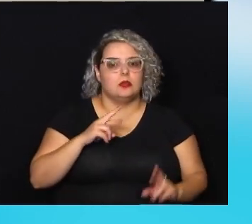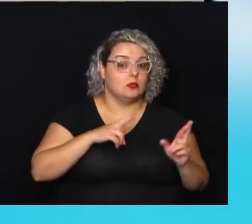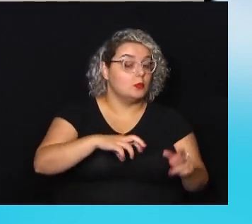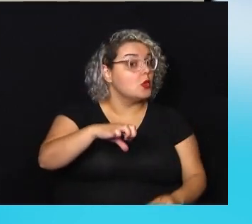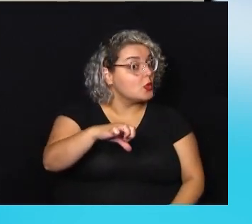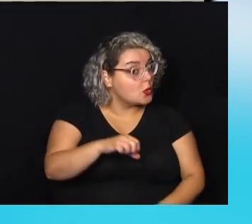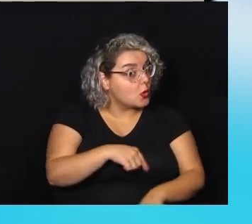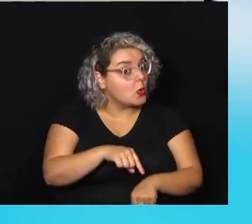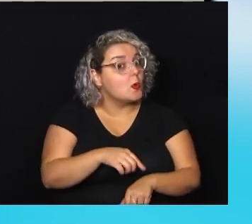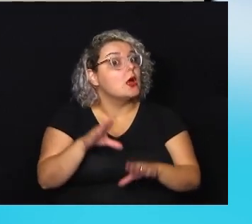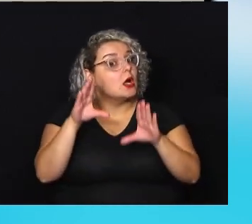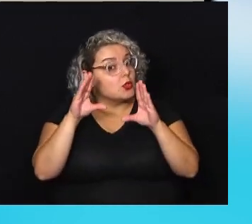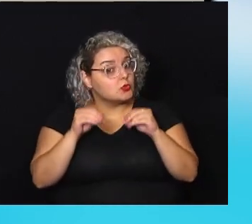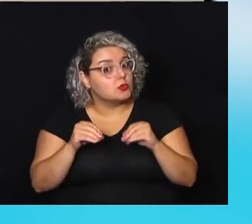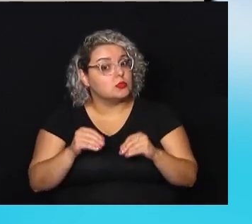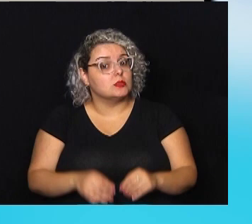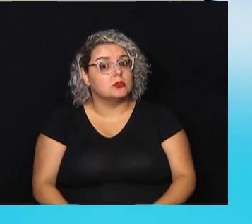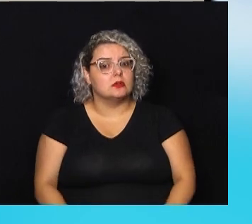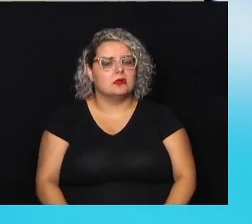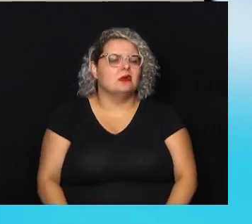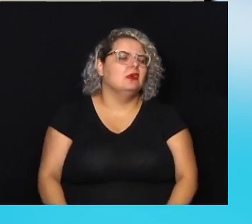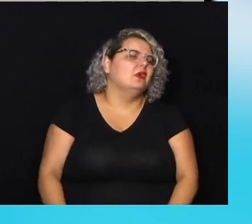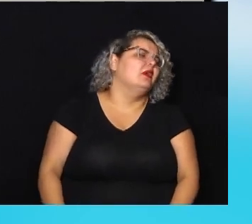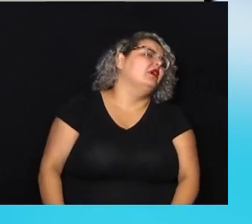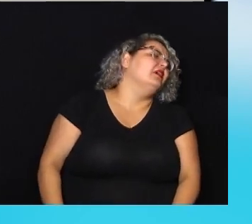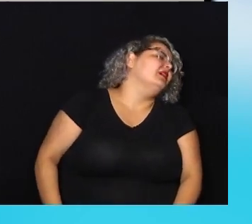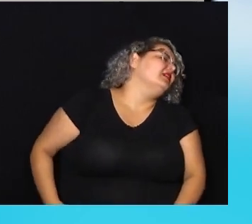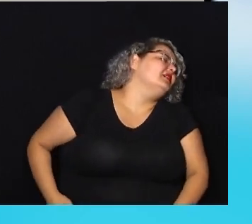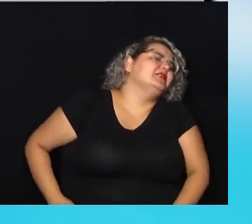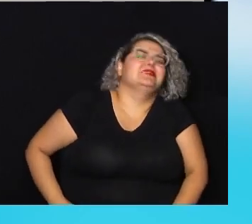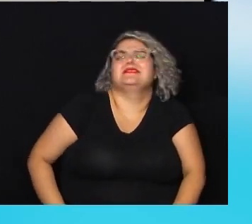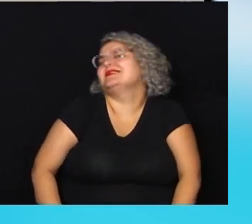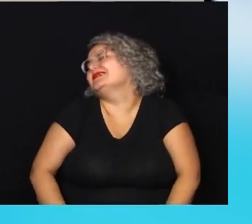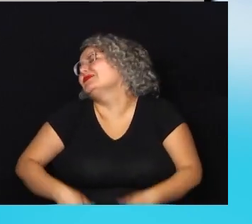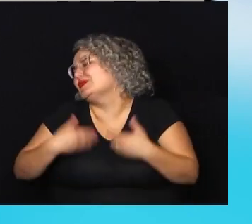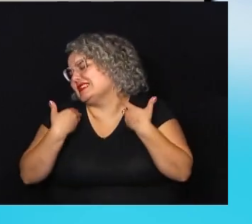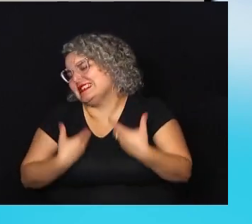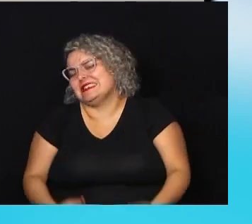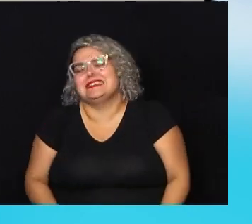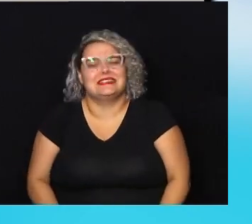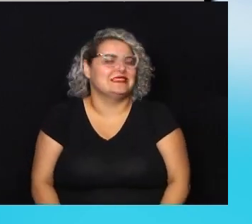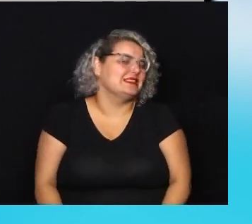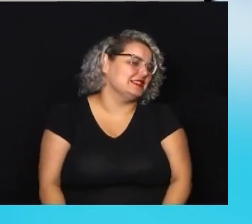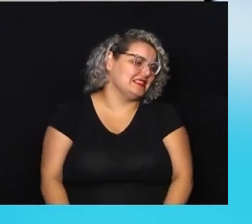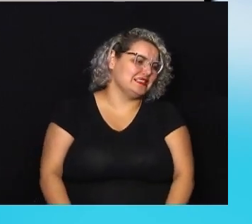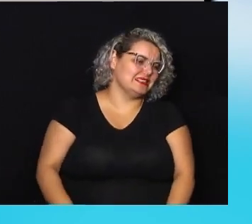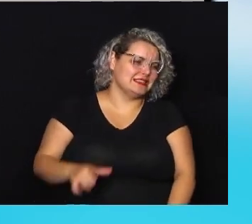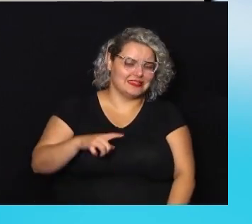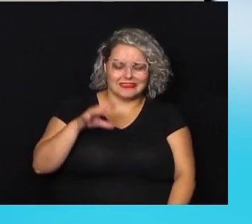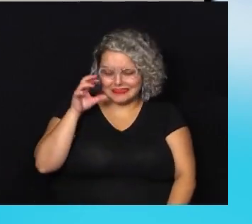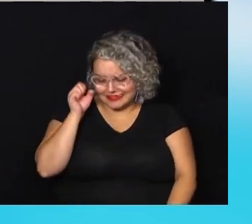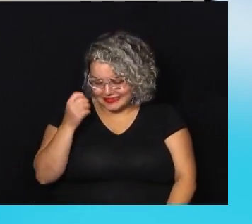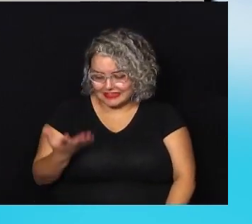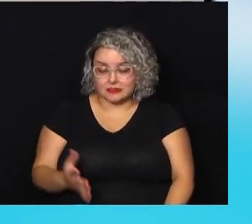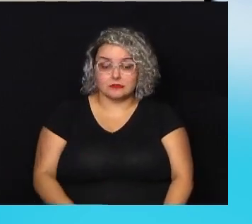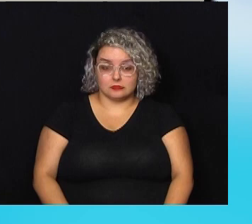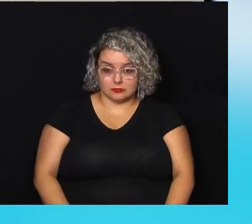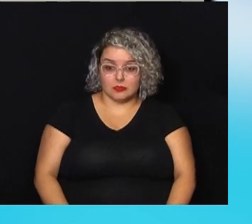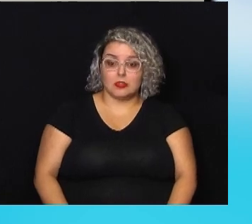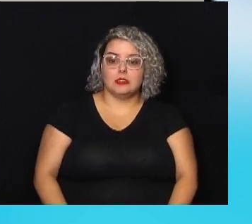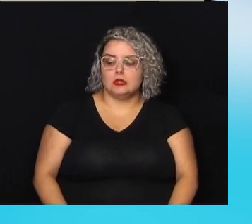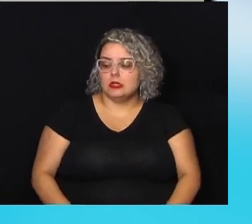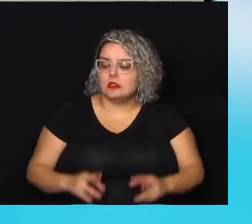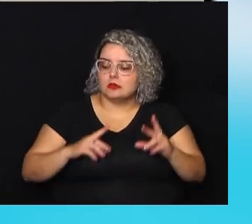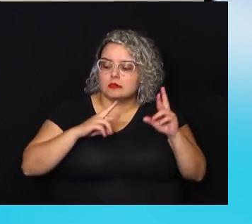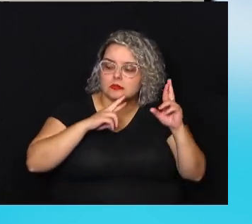pelo contrário, se elas não dormem 9 horas durante a noite, elas acordam cansadas, têm sono de dia. Então, existem